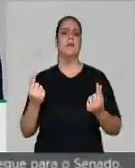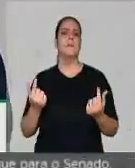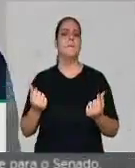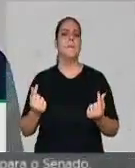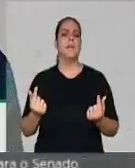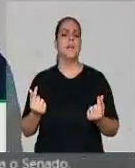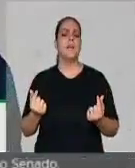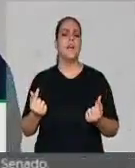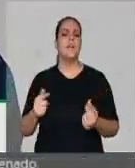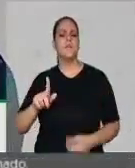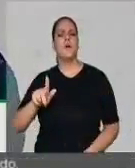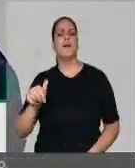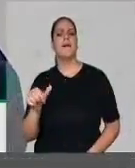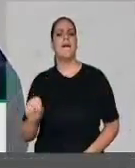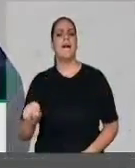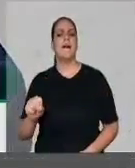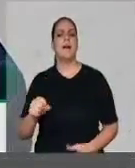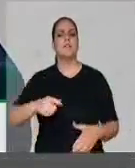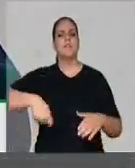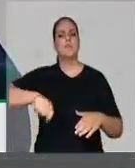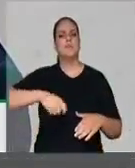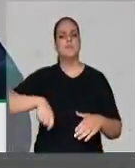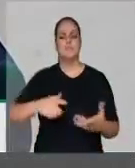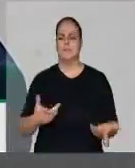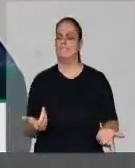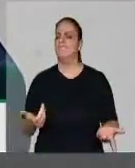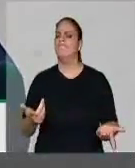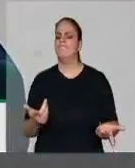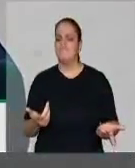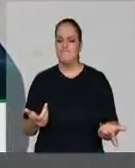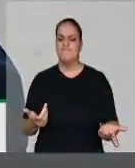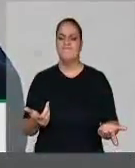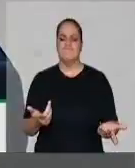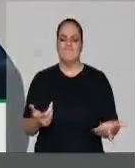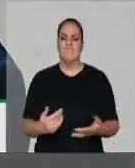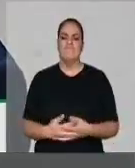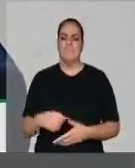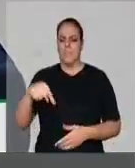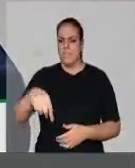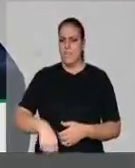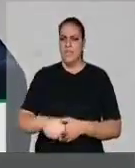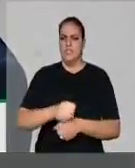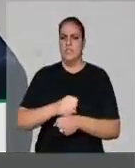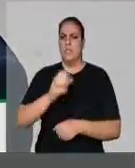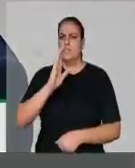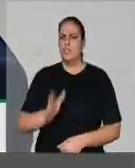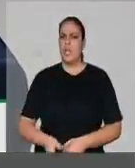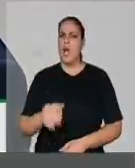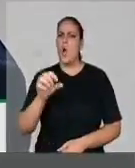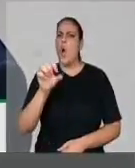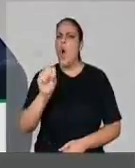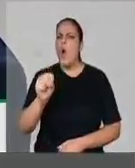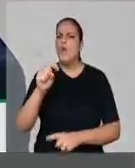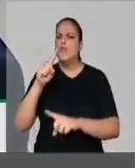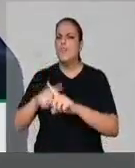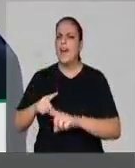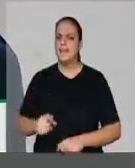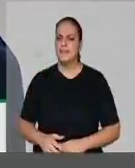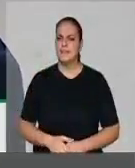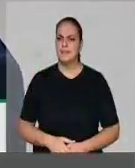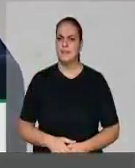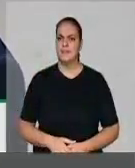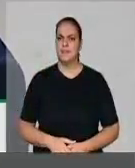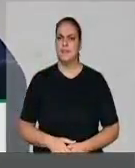um deputado há pouco tempo falou sobre esse tema. Já este ano, são 8 aumentos